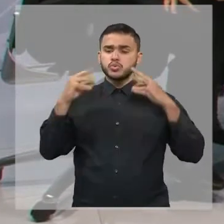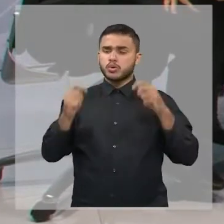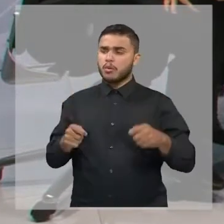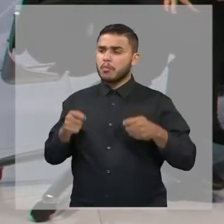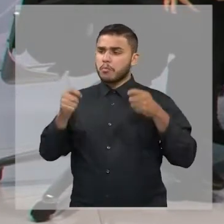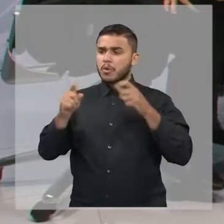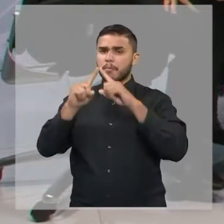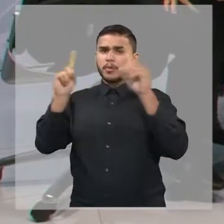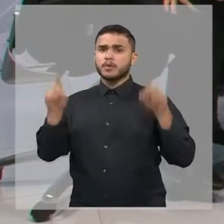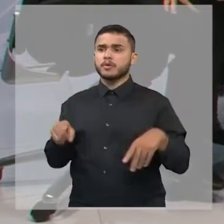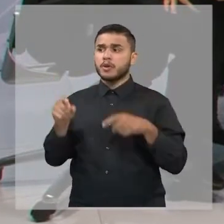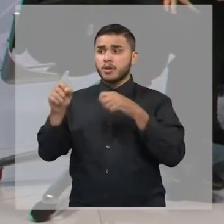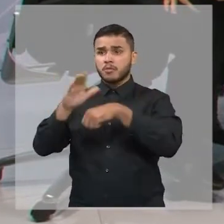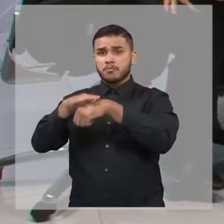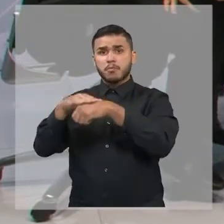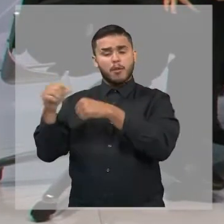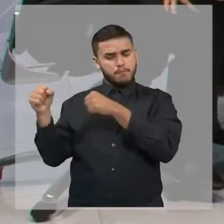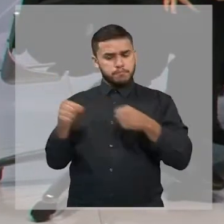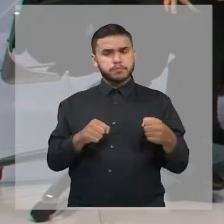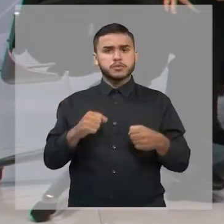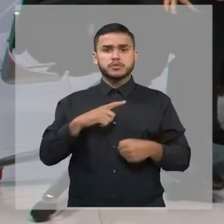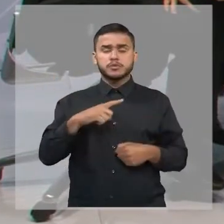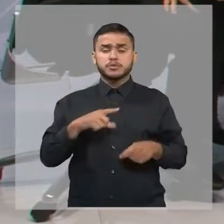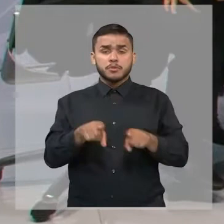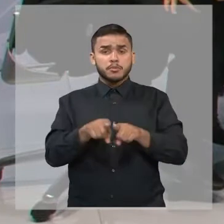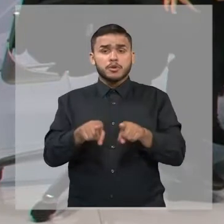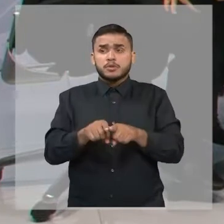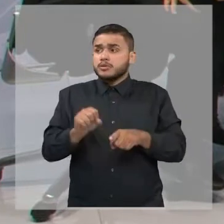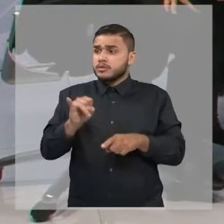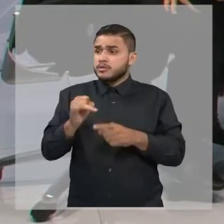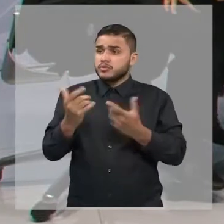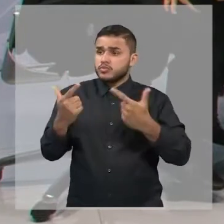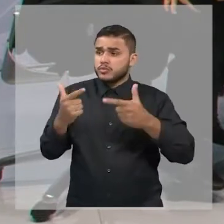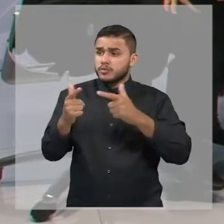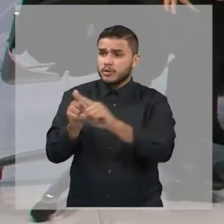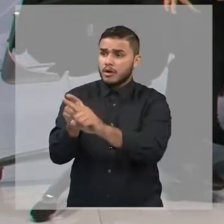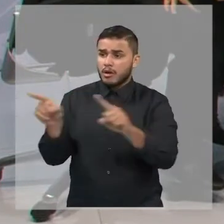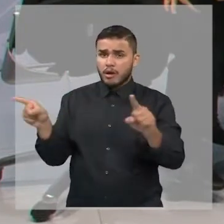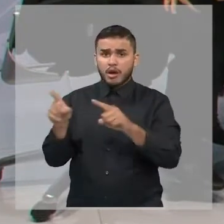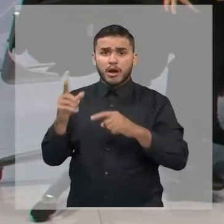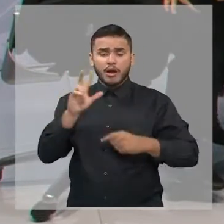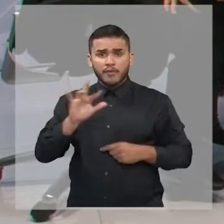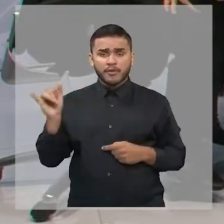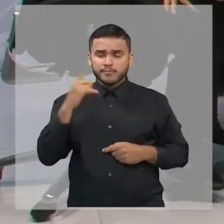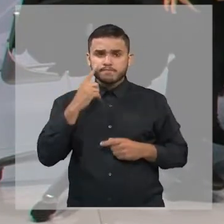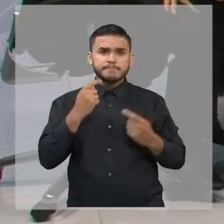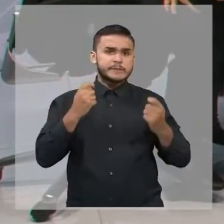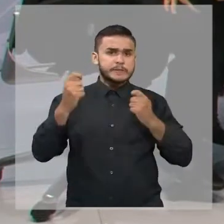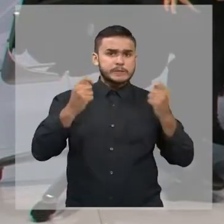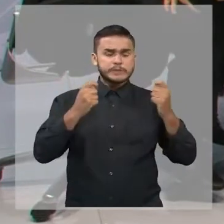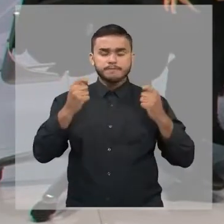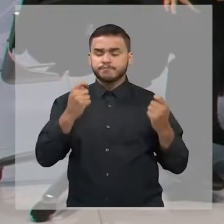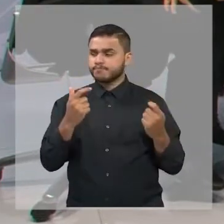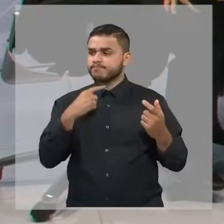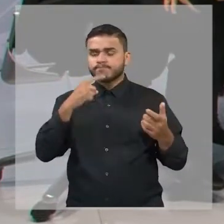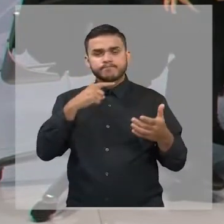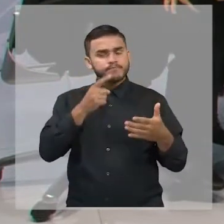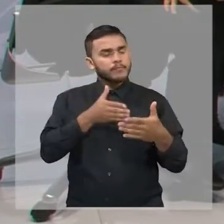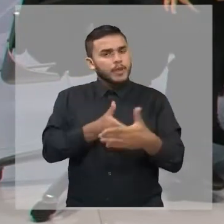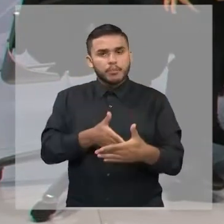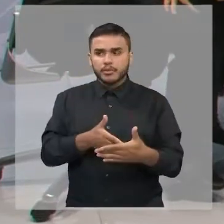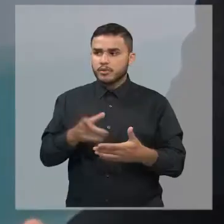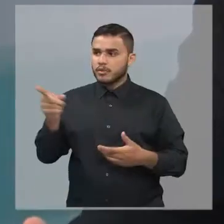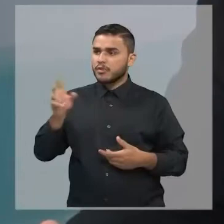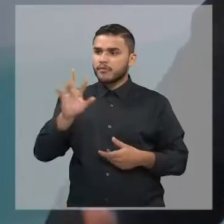das casas legislativas com muito poder, além dos líderes partidários. Se não houver uma articulação nesse sentido, não